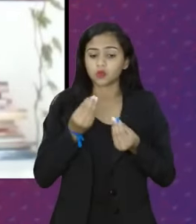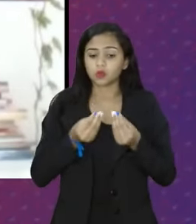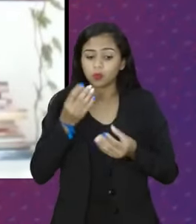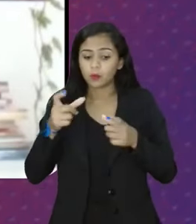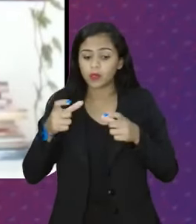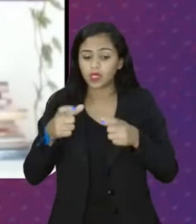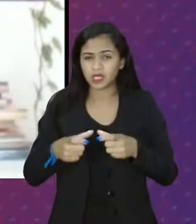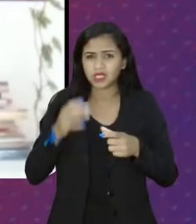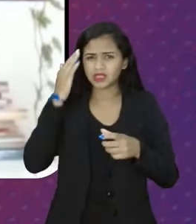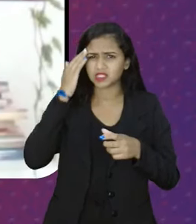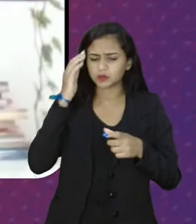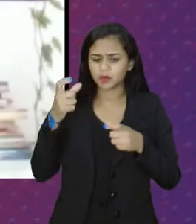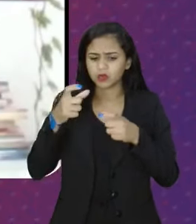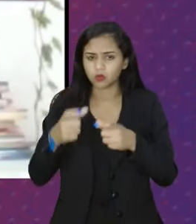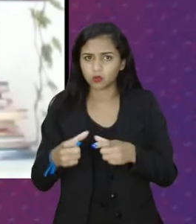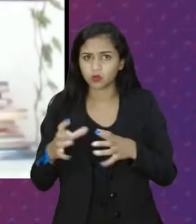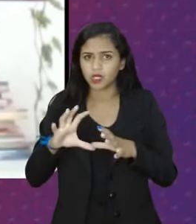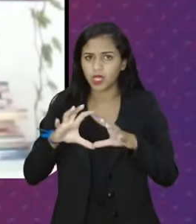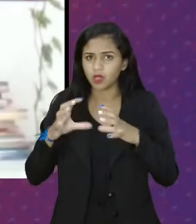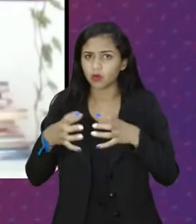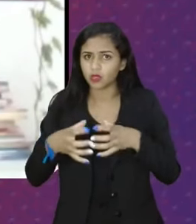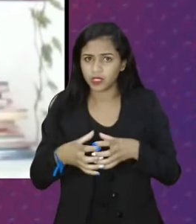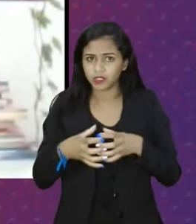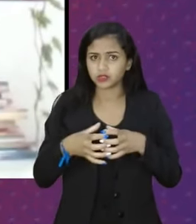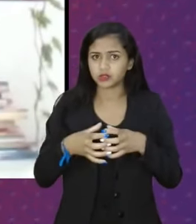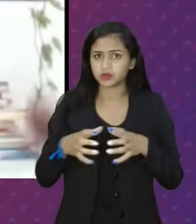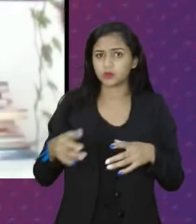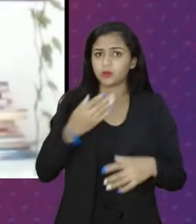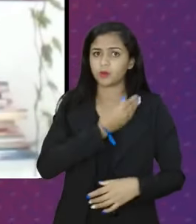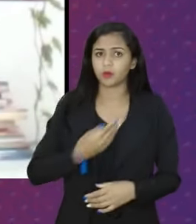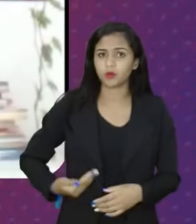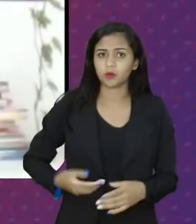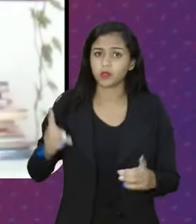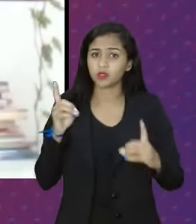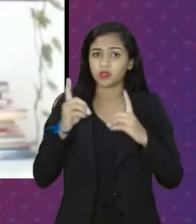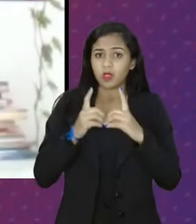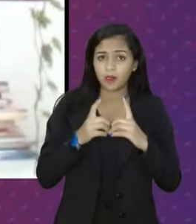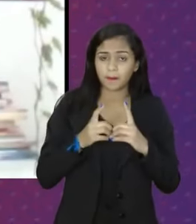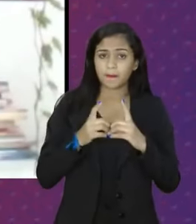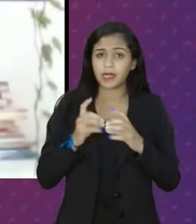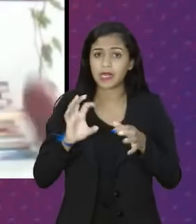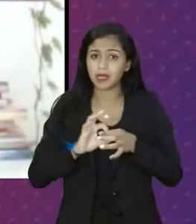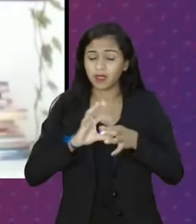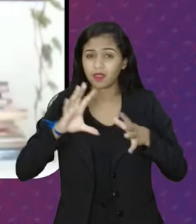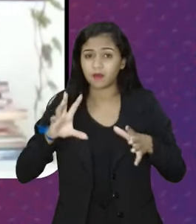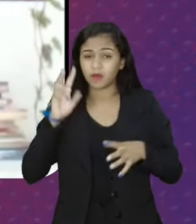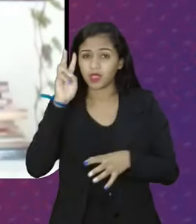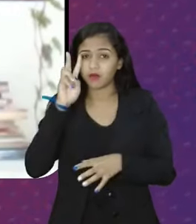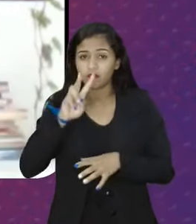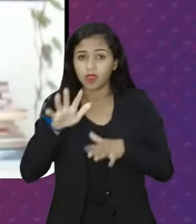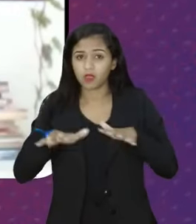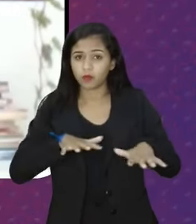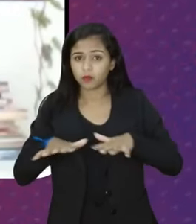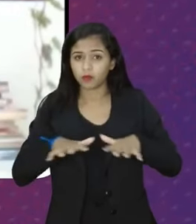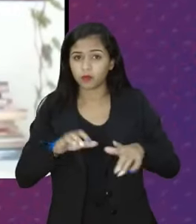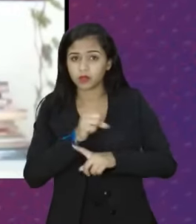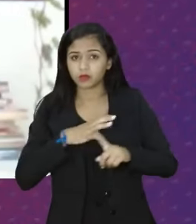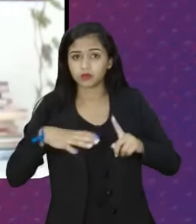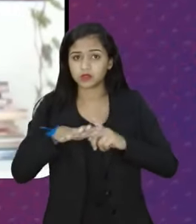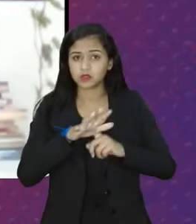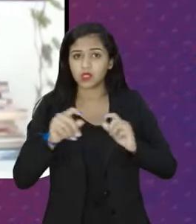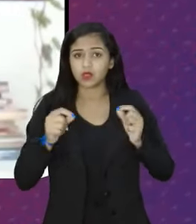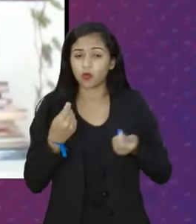espaço coletivo, público, de atendimento, ele permite uma visibilidade, um controle social do que